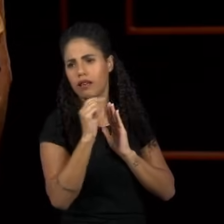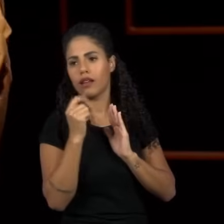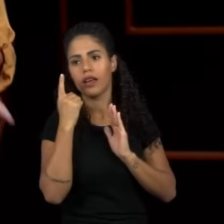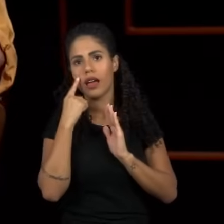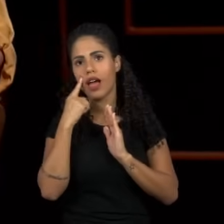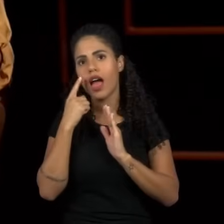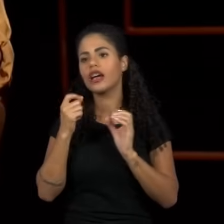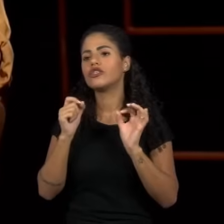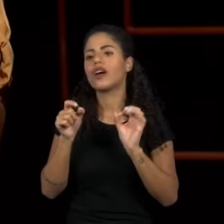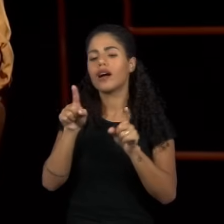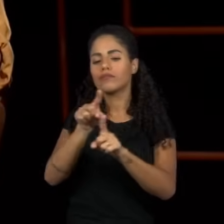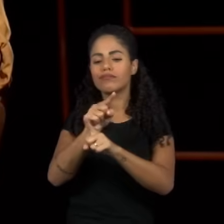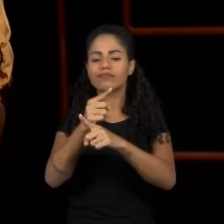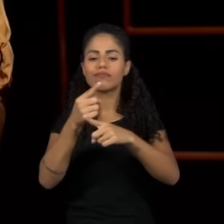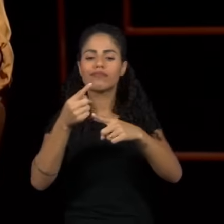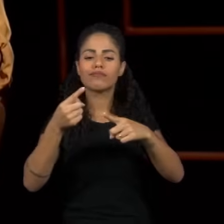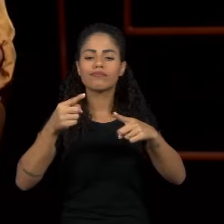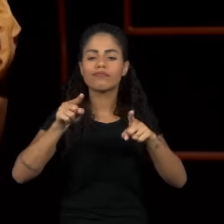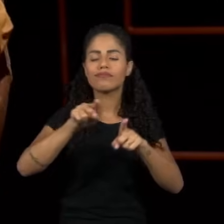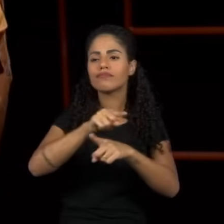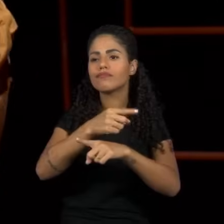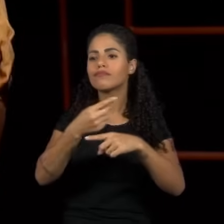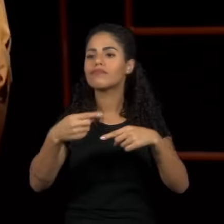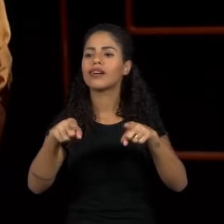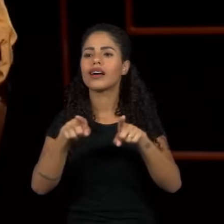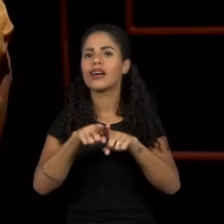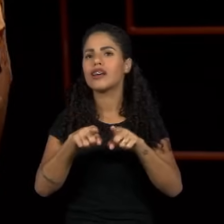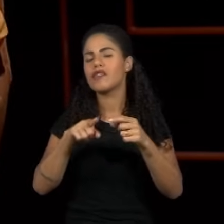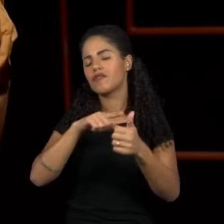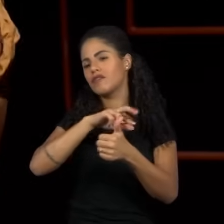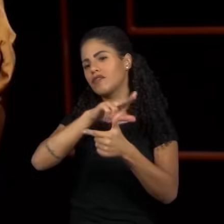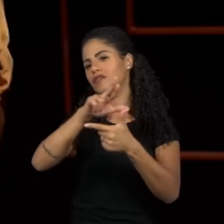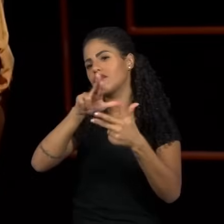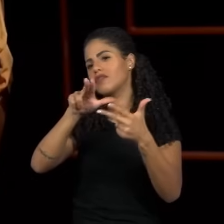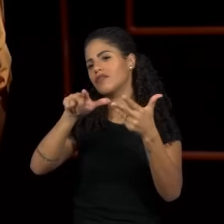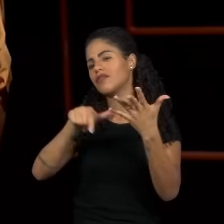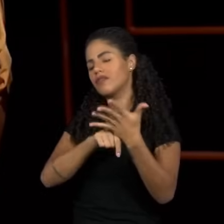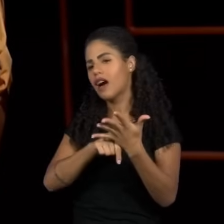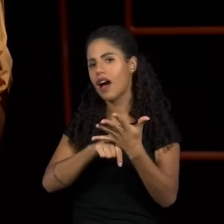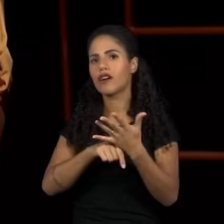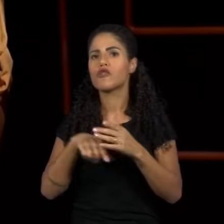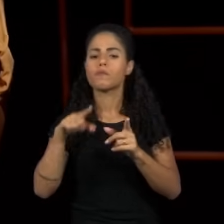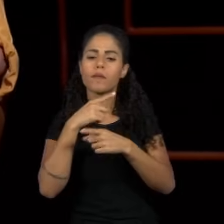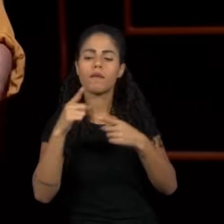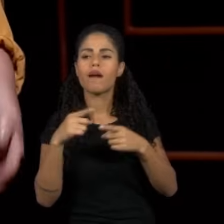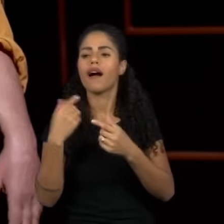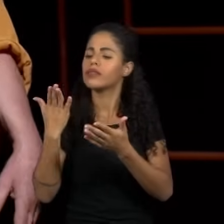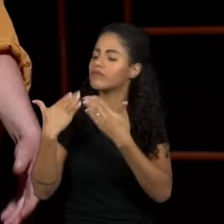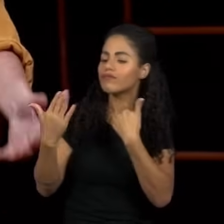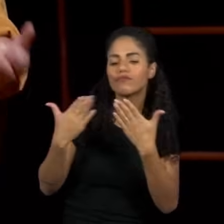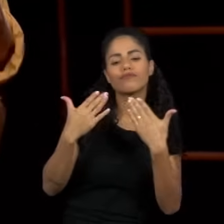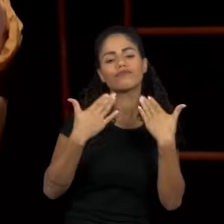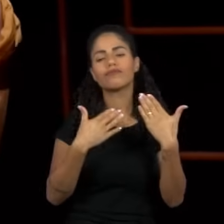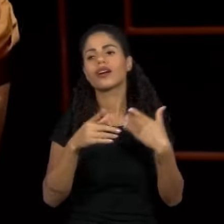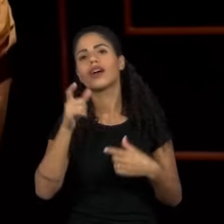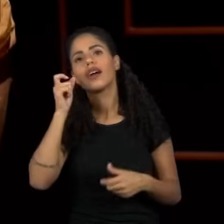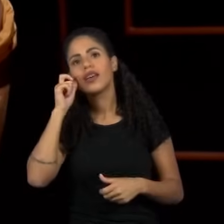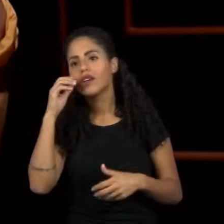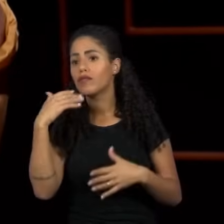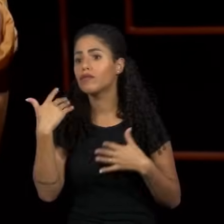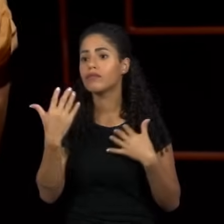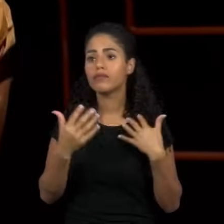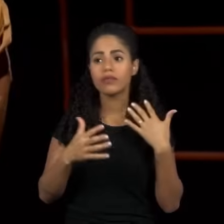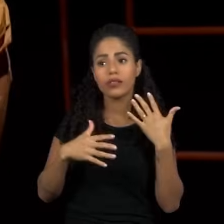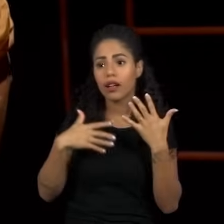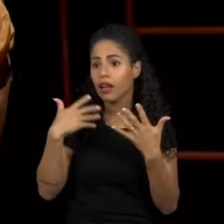Billie Holiday e colocou Schumann e colocou Bach e conversando e eu fui me deixando envolver